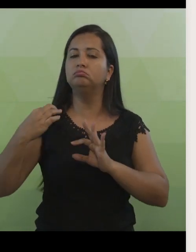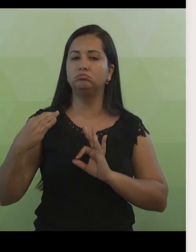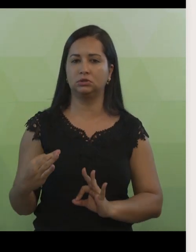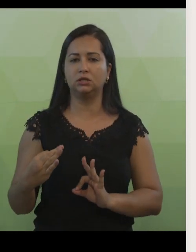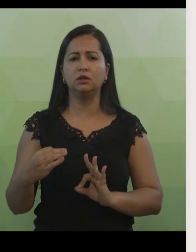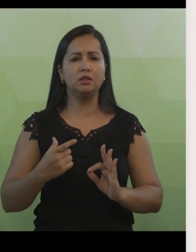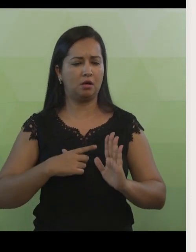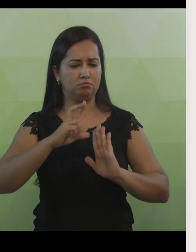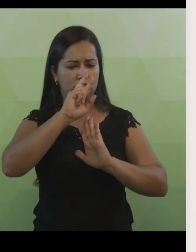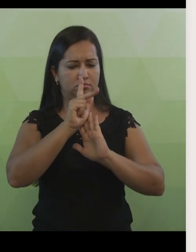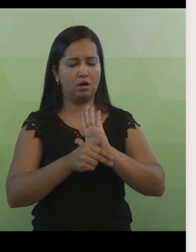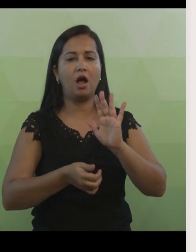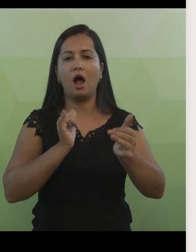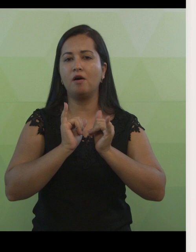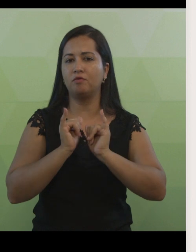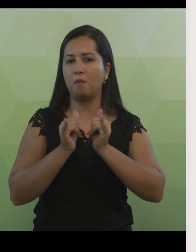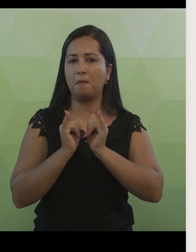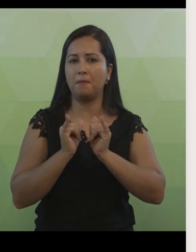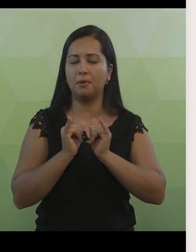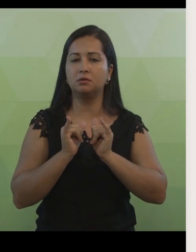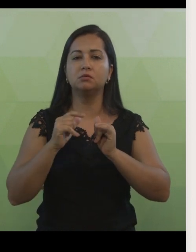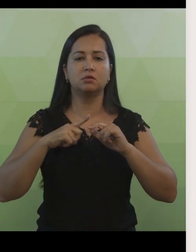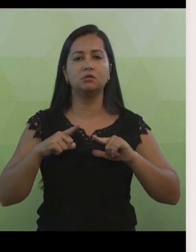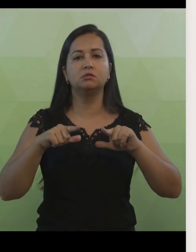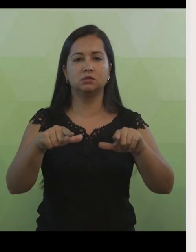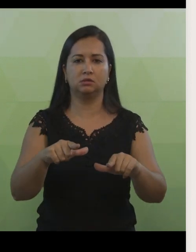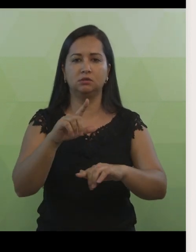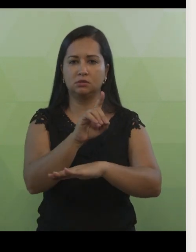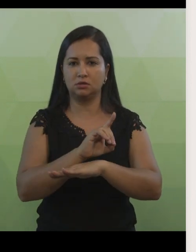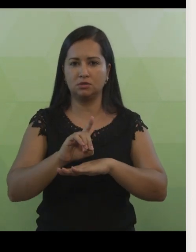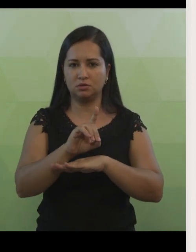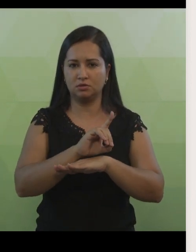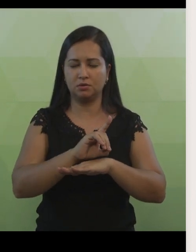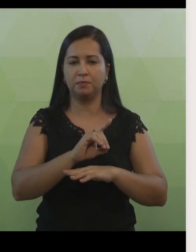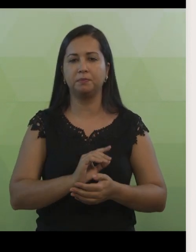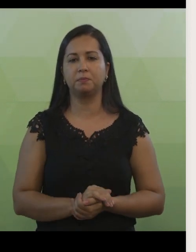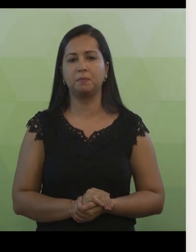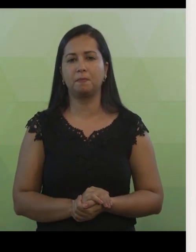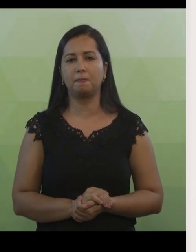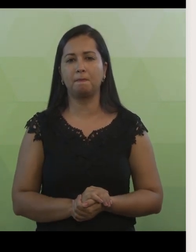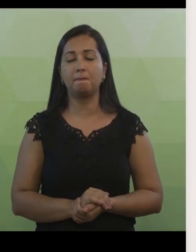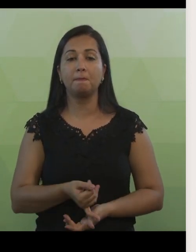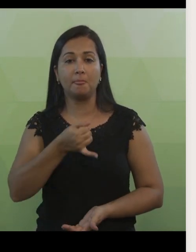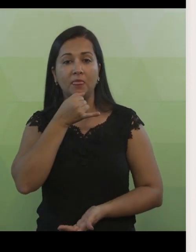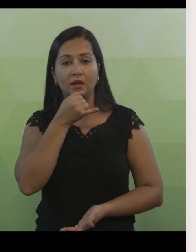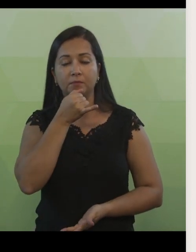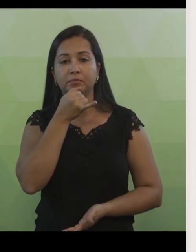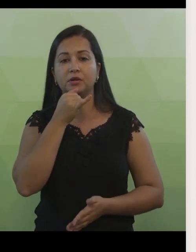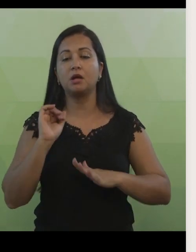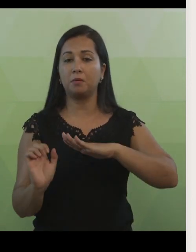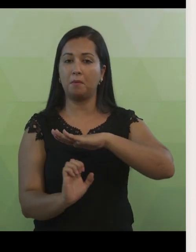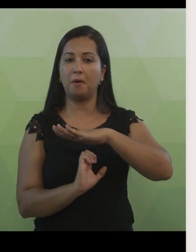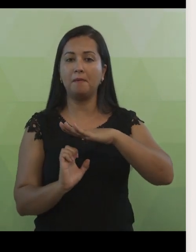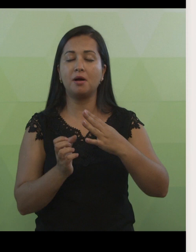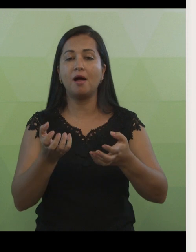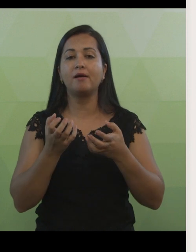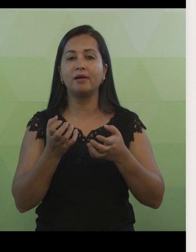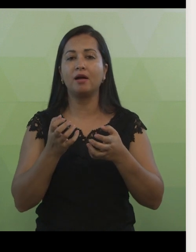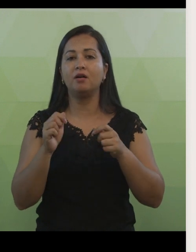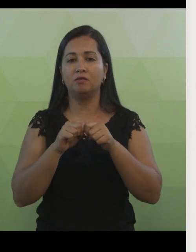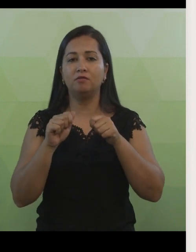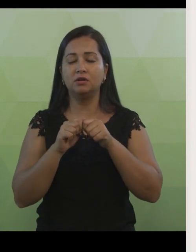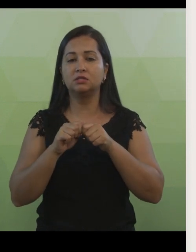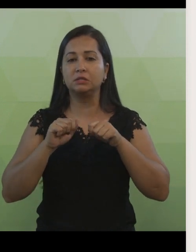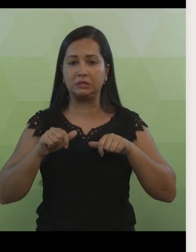várias informações que tem num certificado. Uma empresa ou pessoa que deseja criar um certificado digital entra em contato